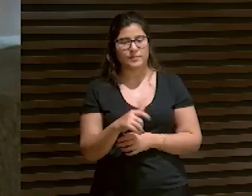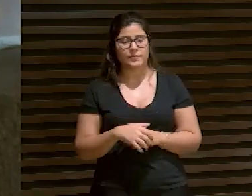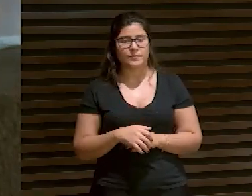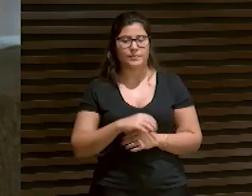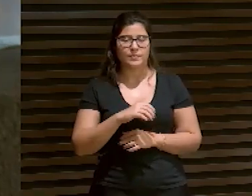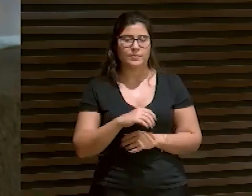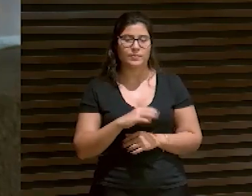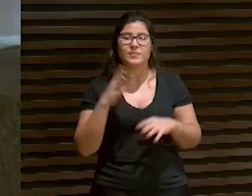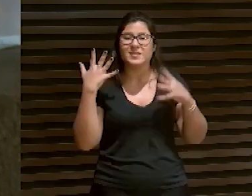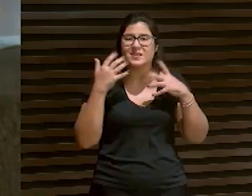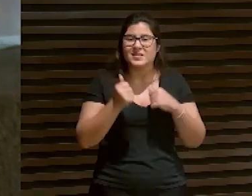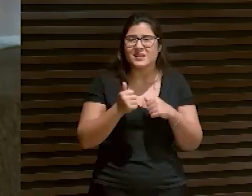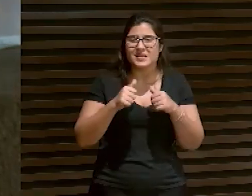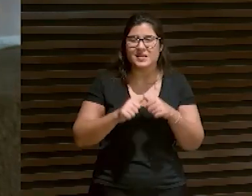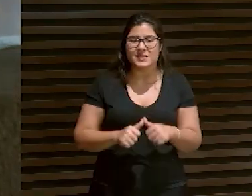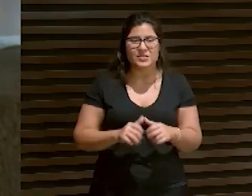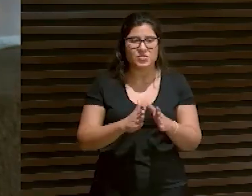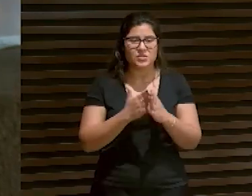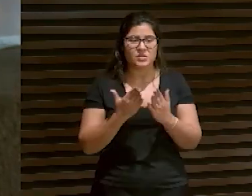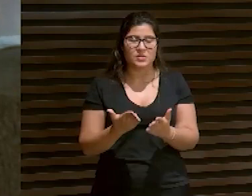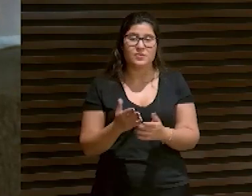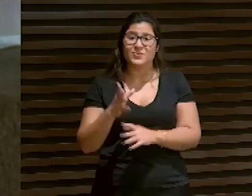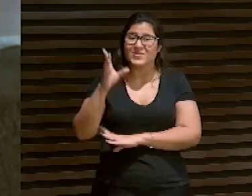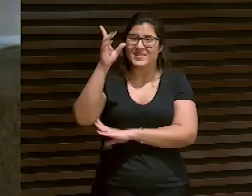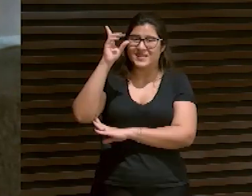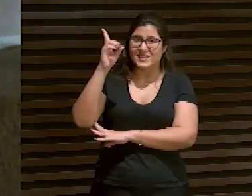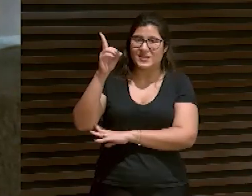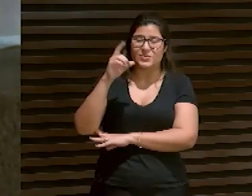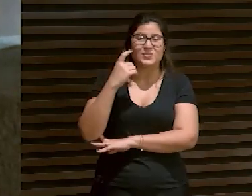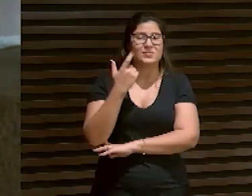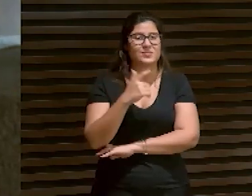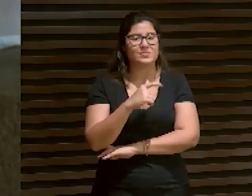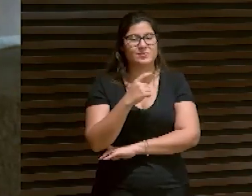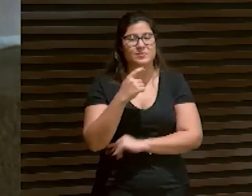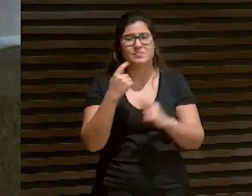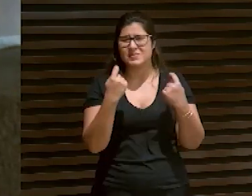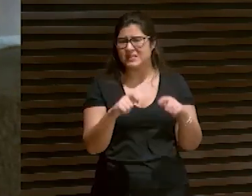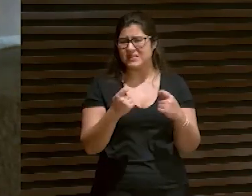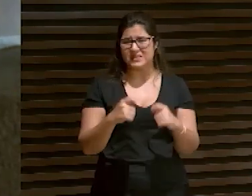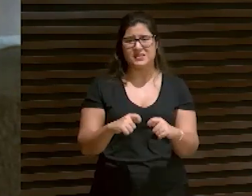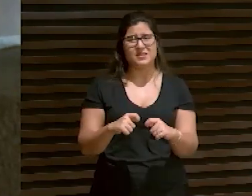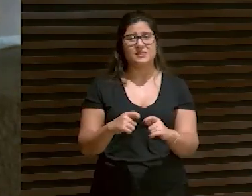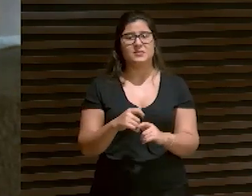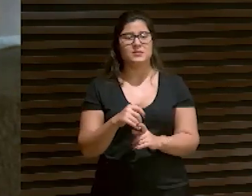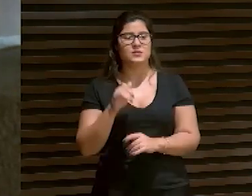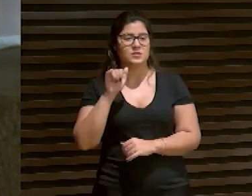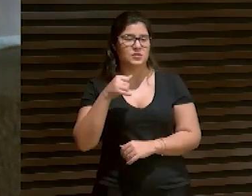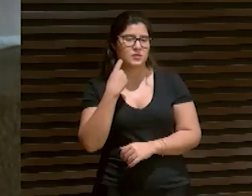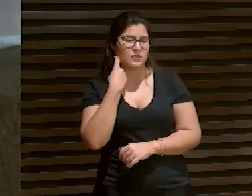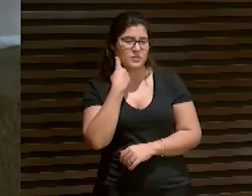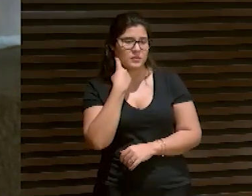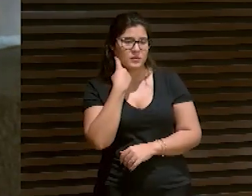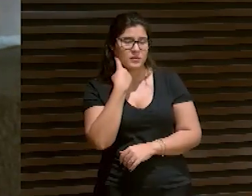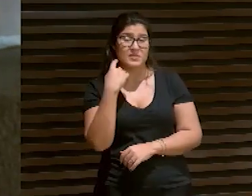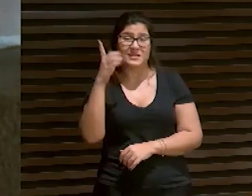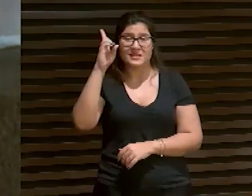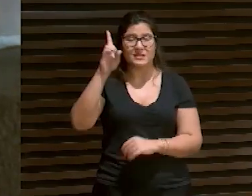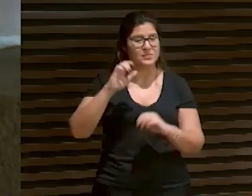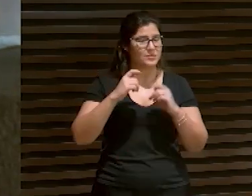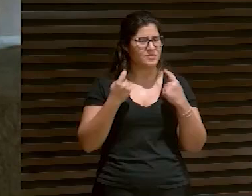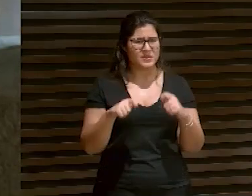desse livro, irmãos, é que Deus ele não precisa de Jonas, assim como Deus não precisa de